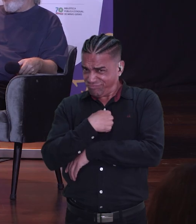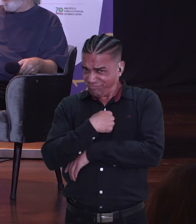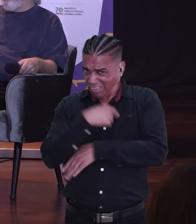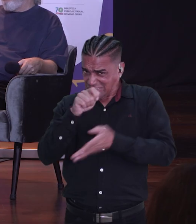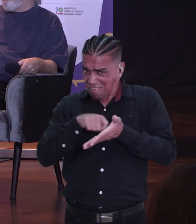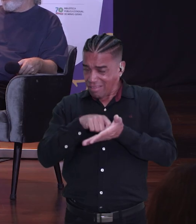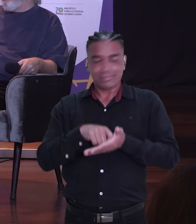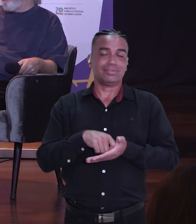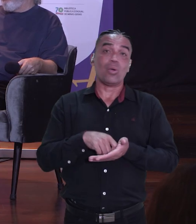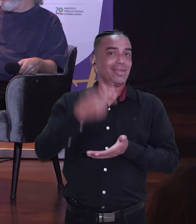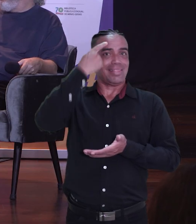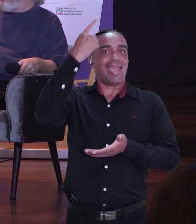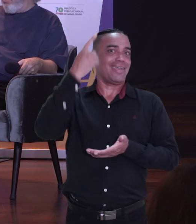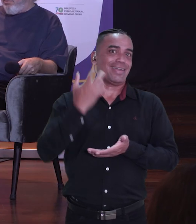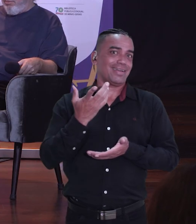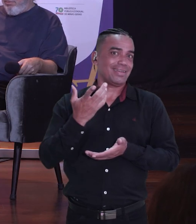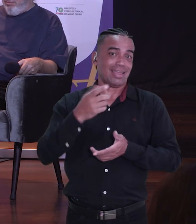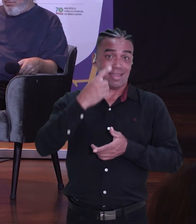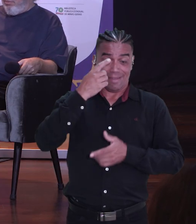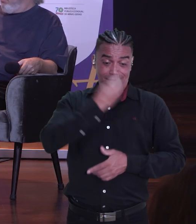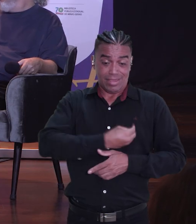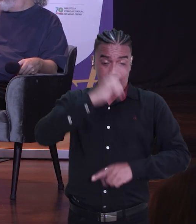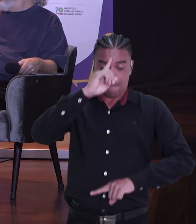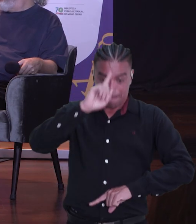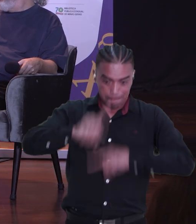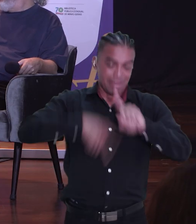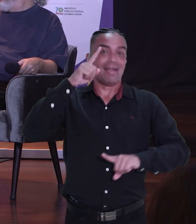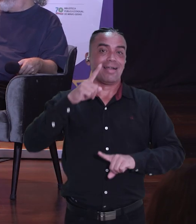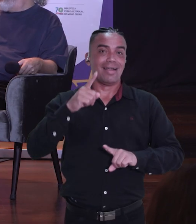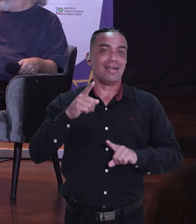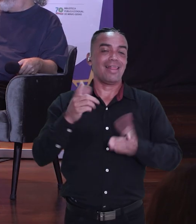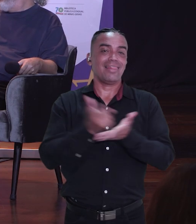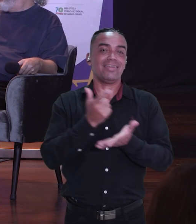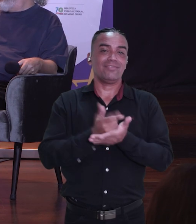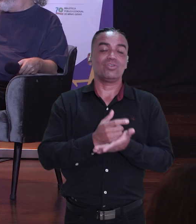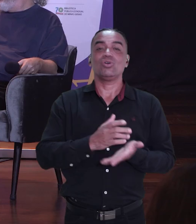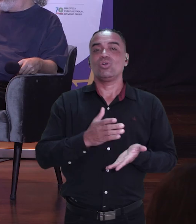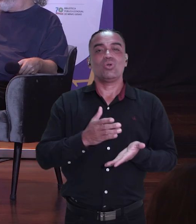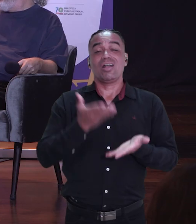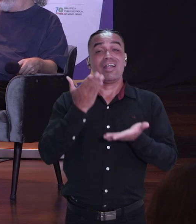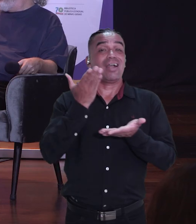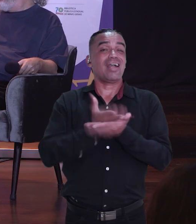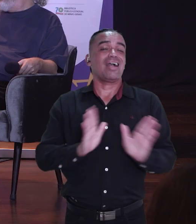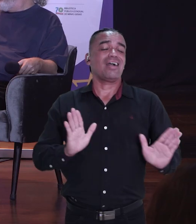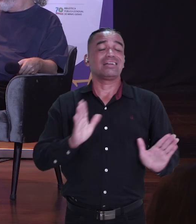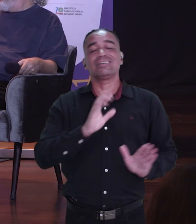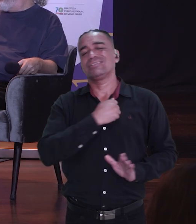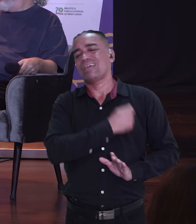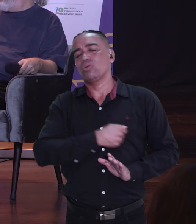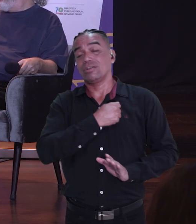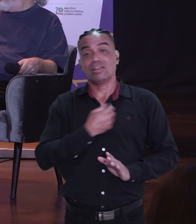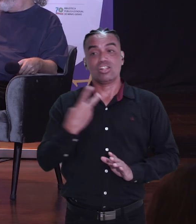não tinha essa ideia que a vida dele ia dar essa virada com o Chega de Saudade. E nós nos